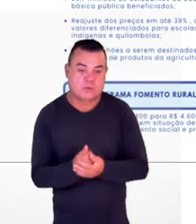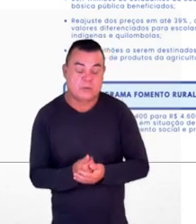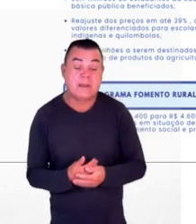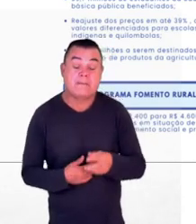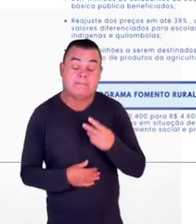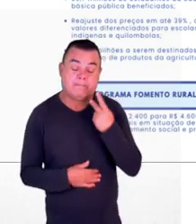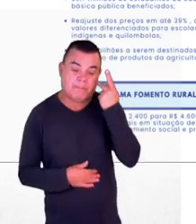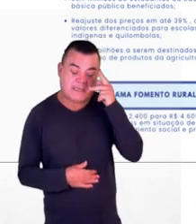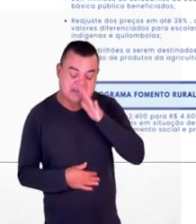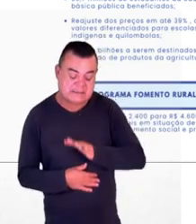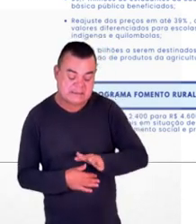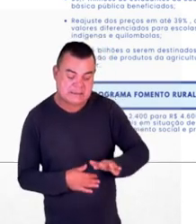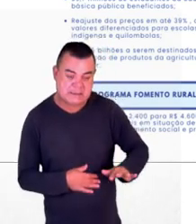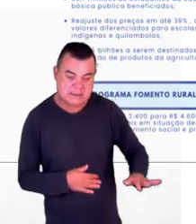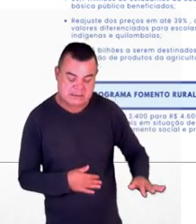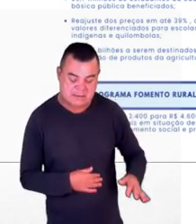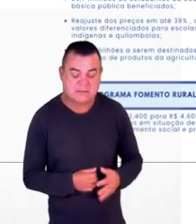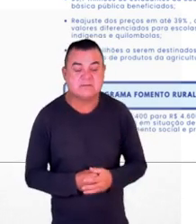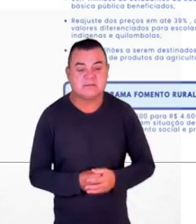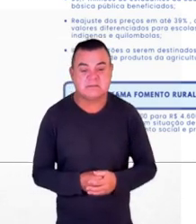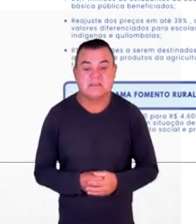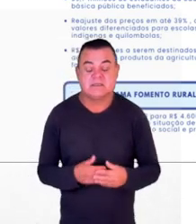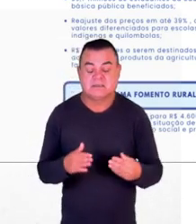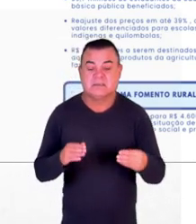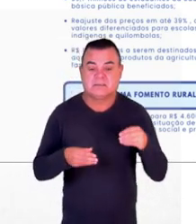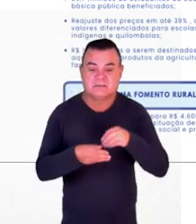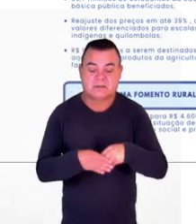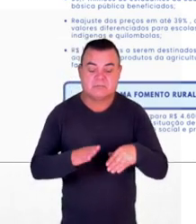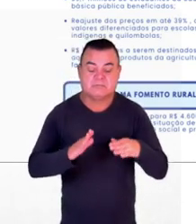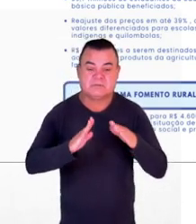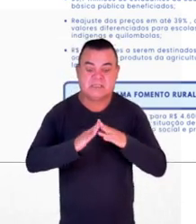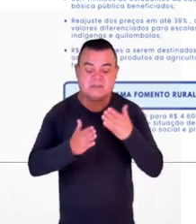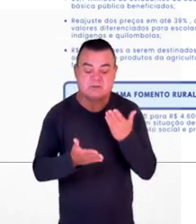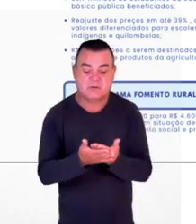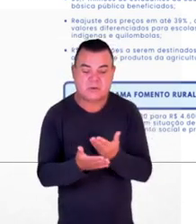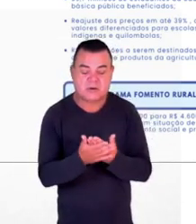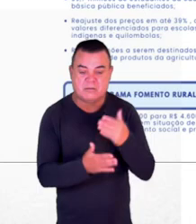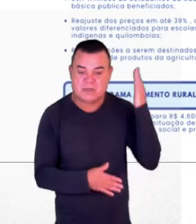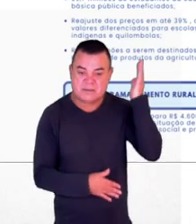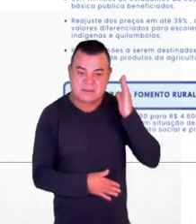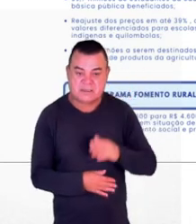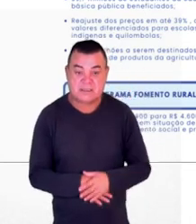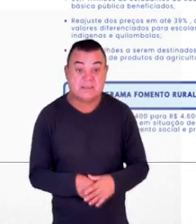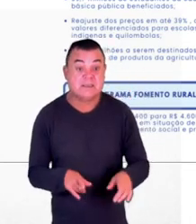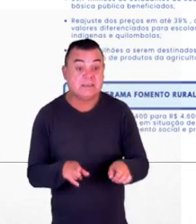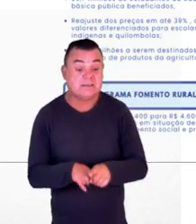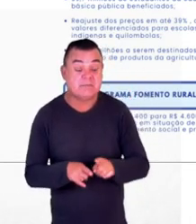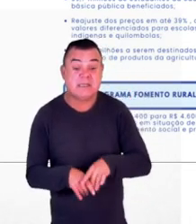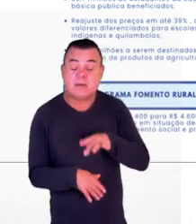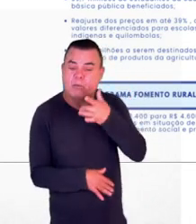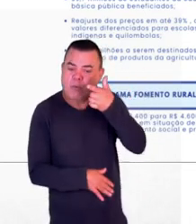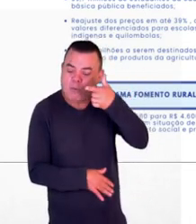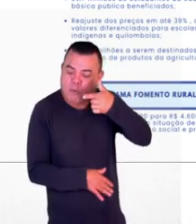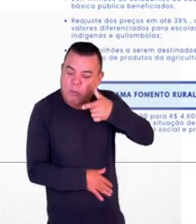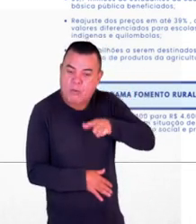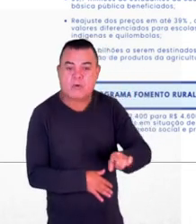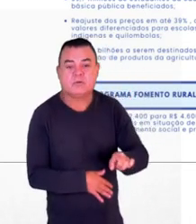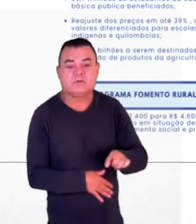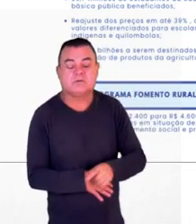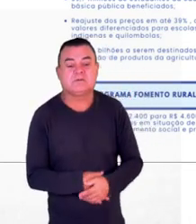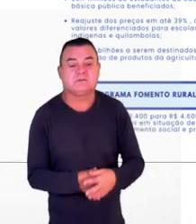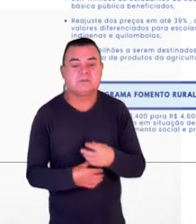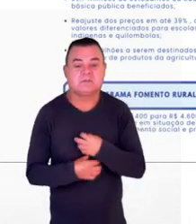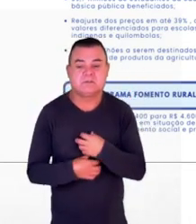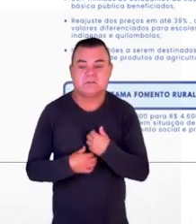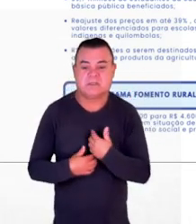as crianças eh que estão eh nas escolas brasileiras assim como outros eh outras formas